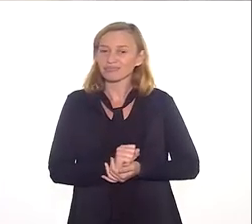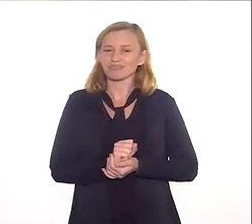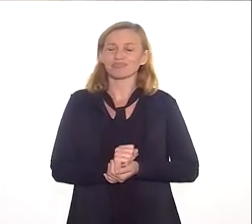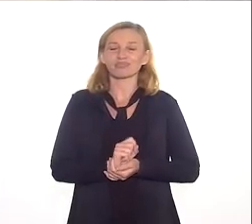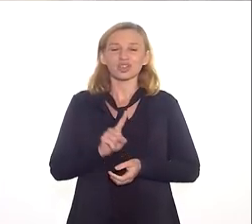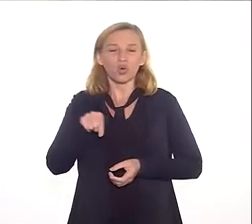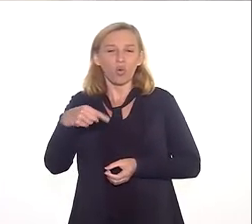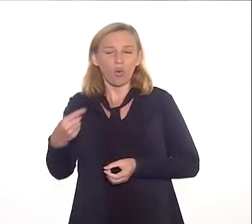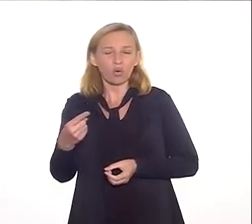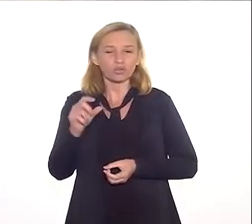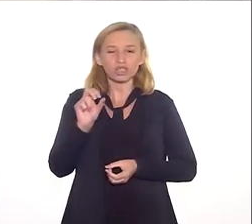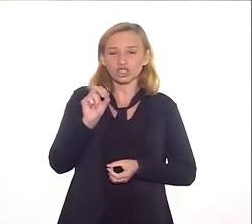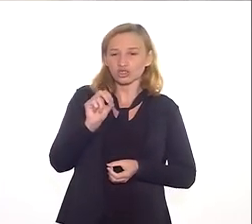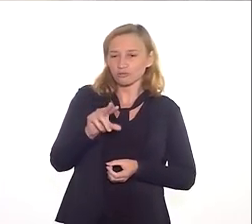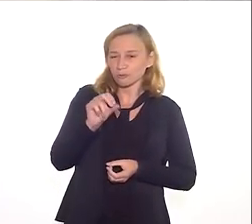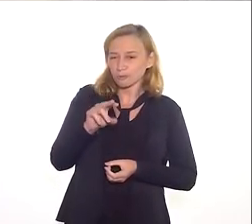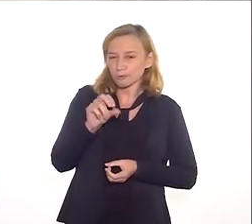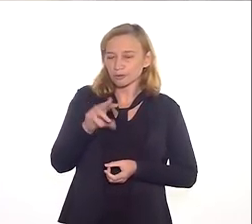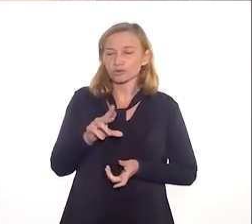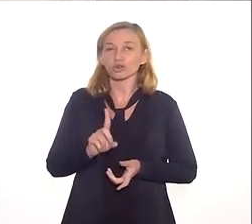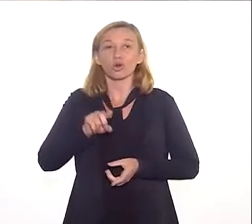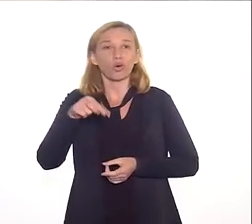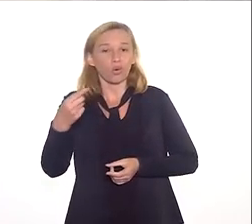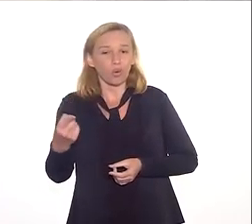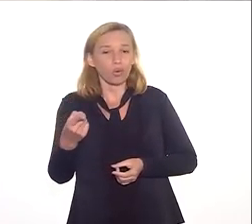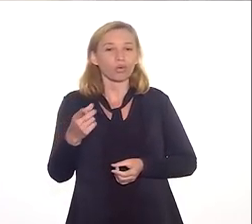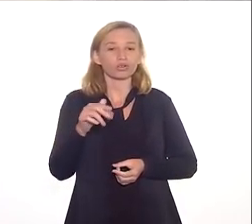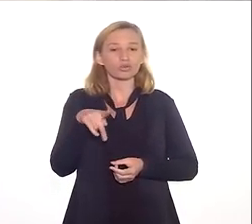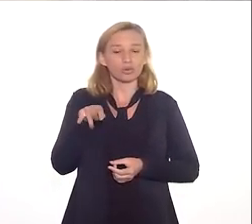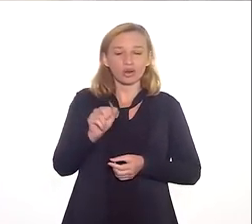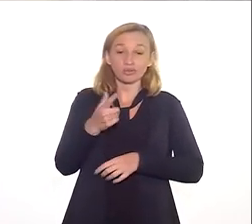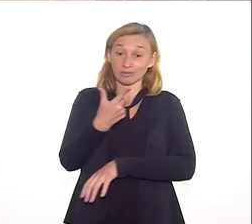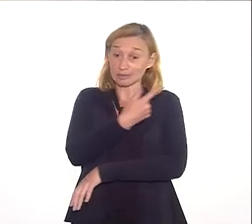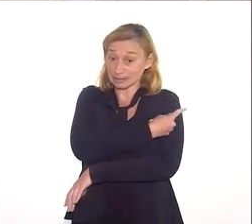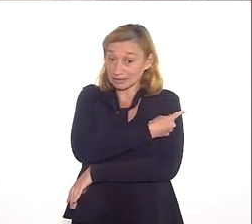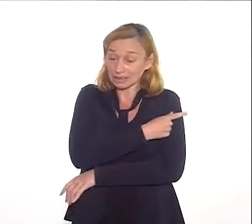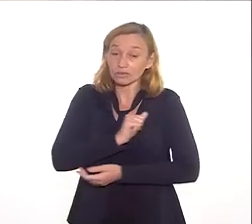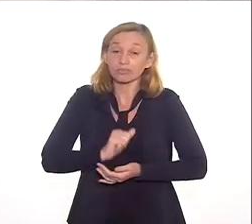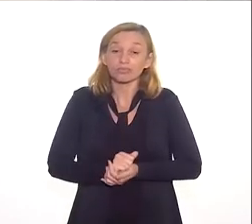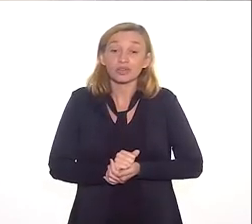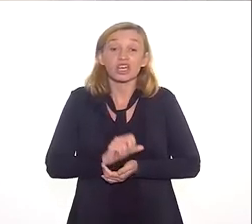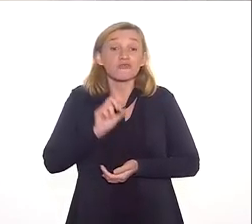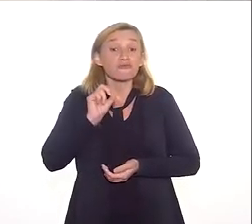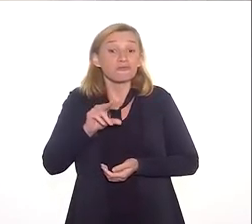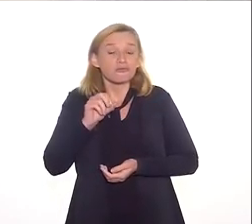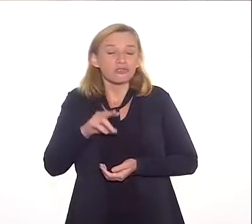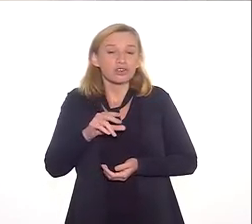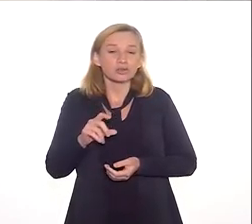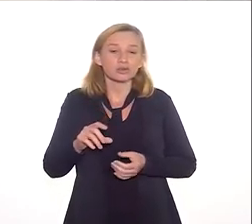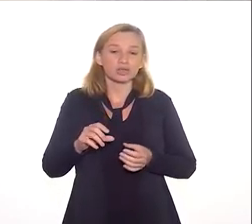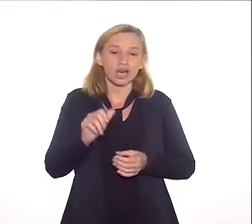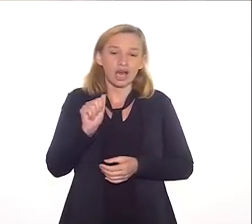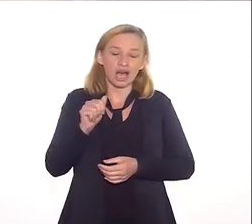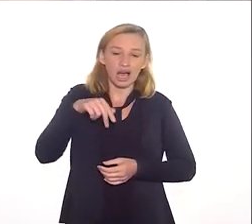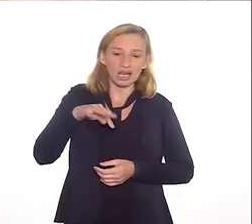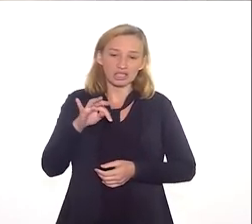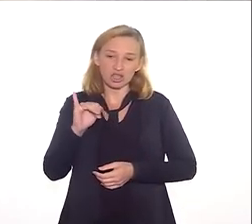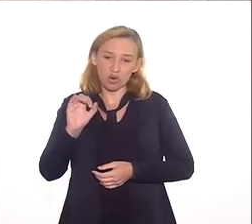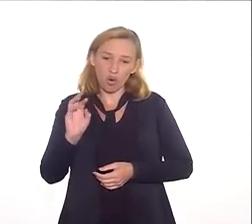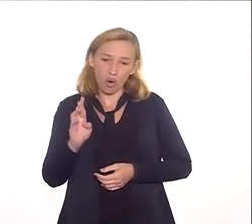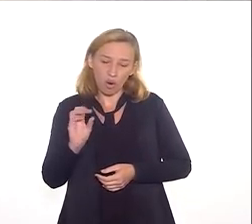que, semelhante a outras viroses, né? Semelhante a outros programas de vacinação, vírus, os